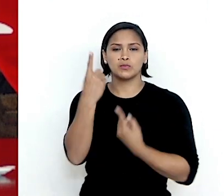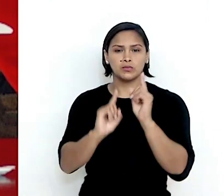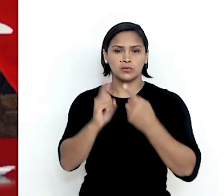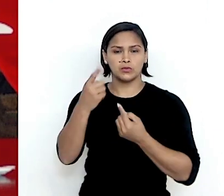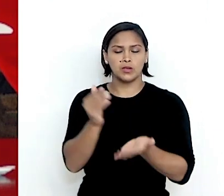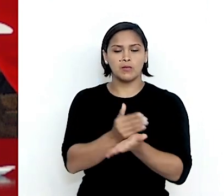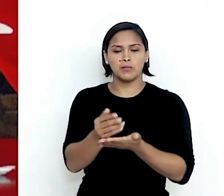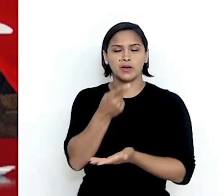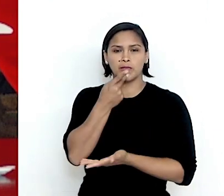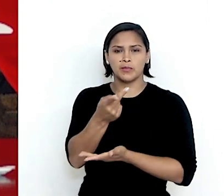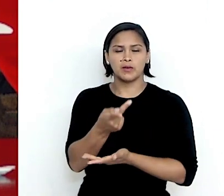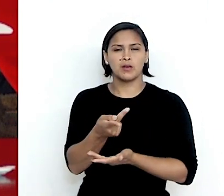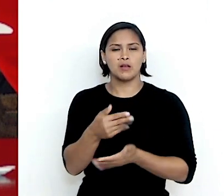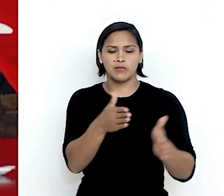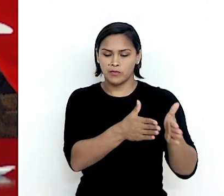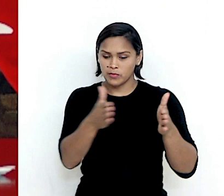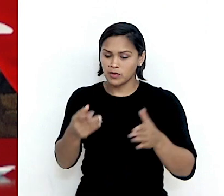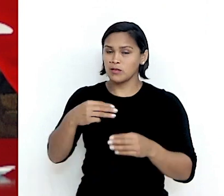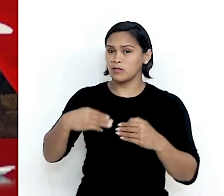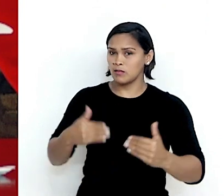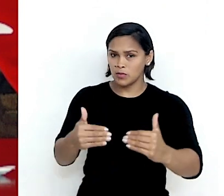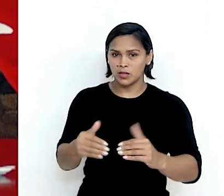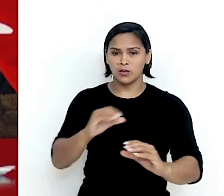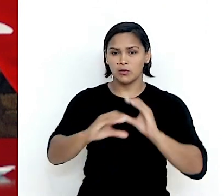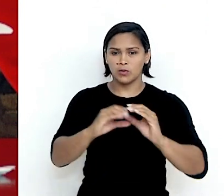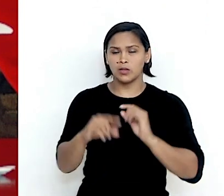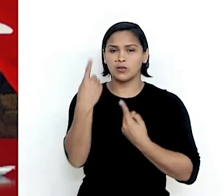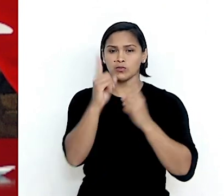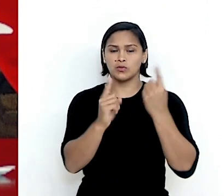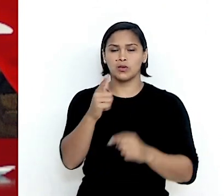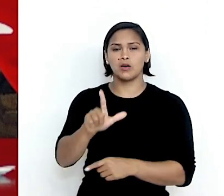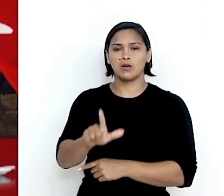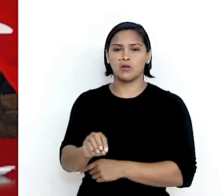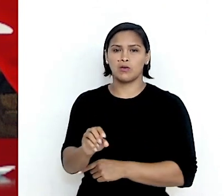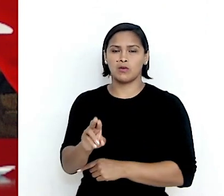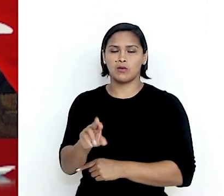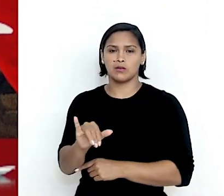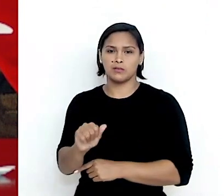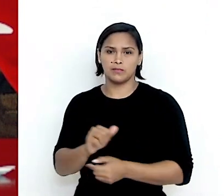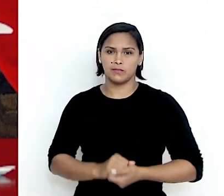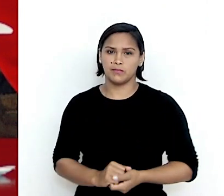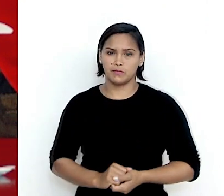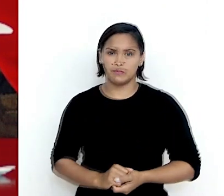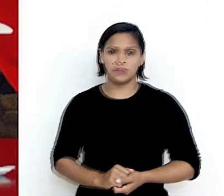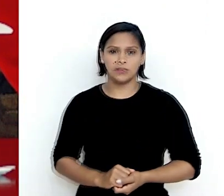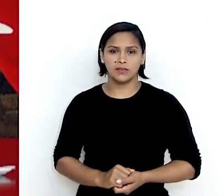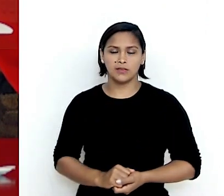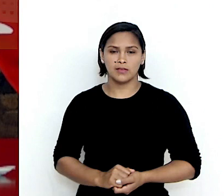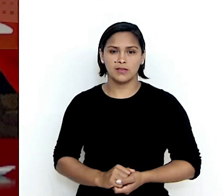lado chileno, para as palavras, entendo, da ministra de Transportes e Telecomunicações do Chile, Gloria Hutt.